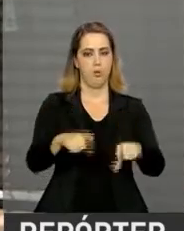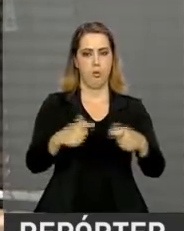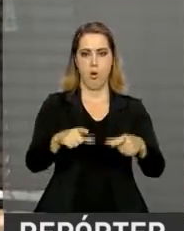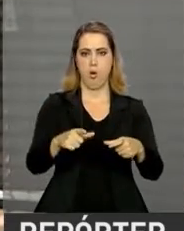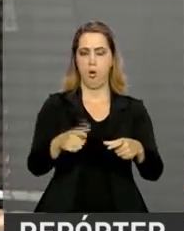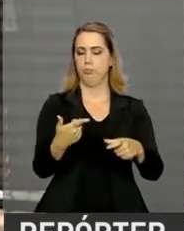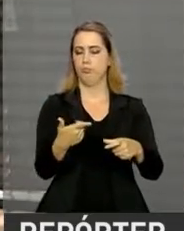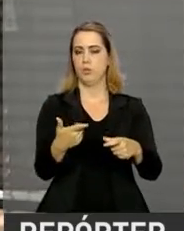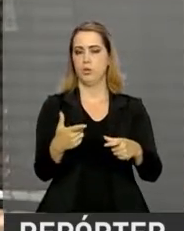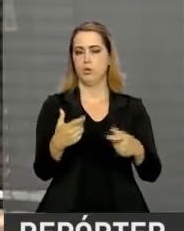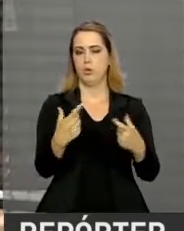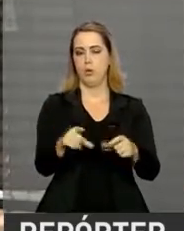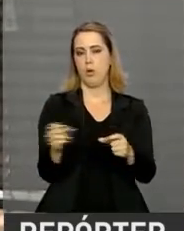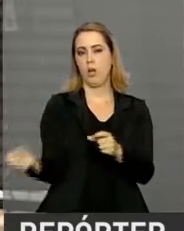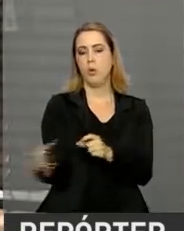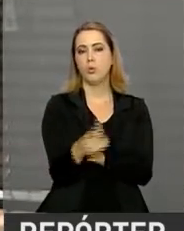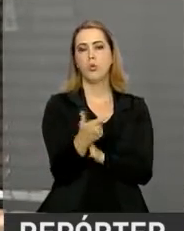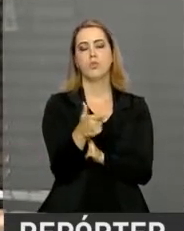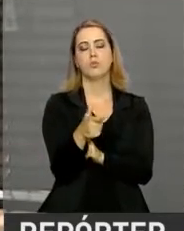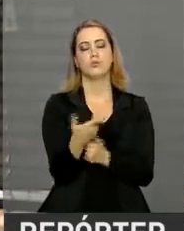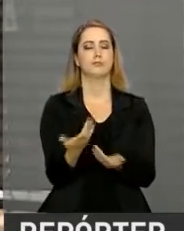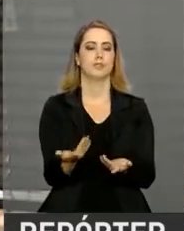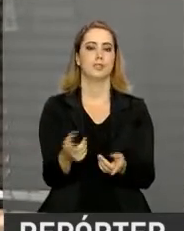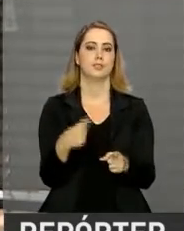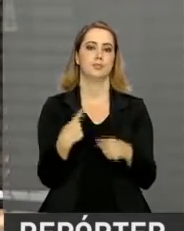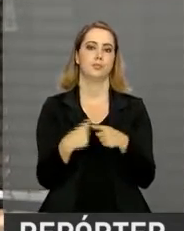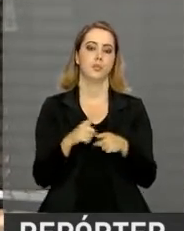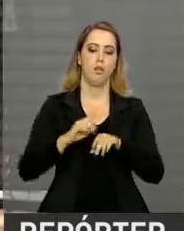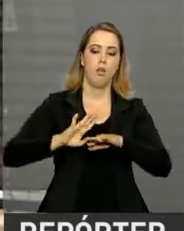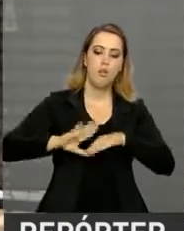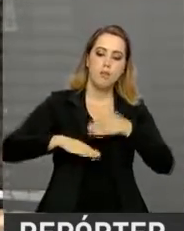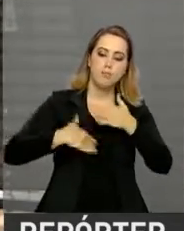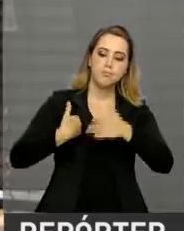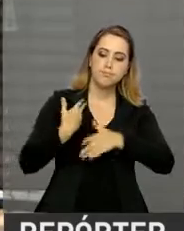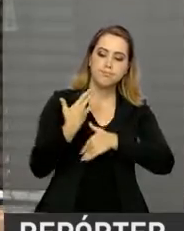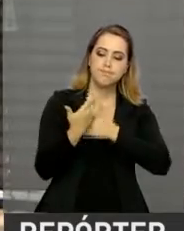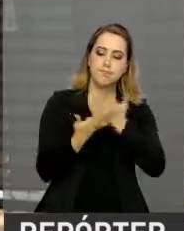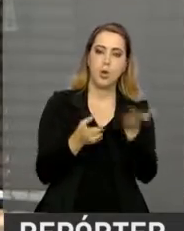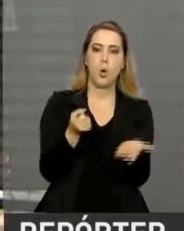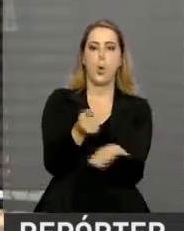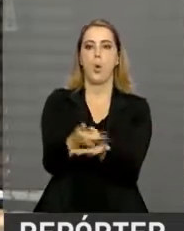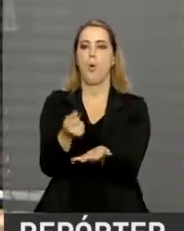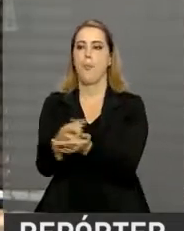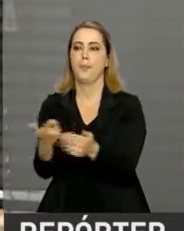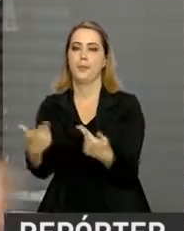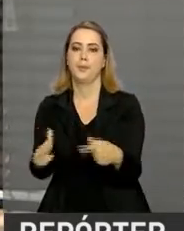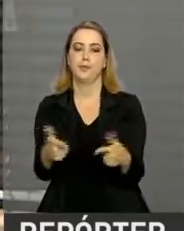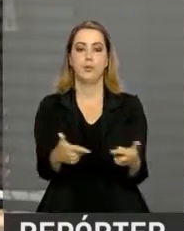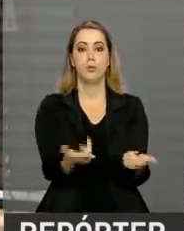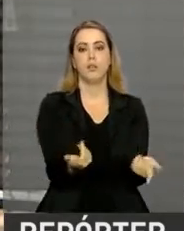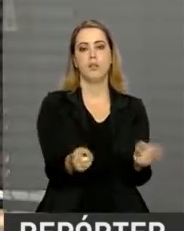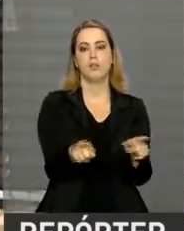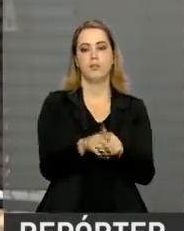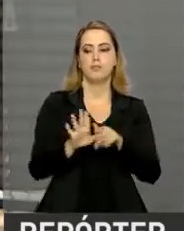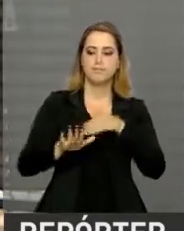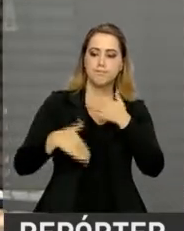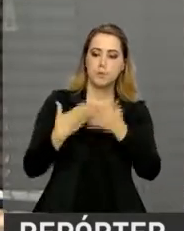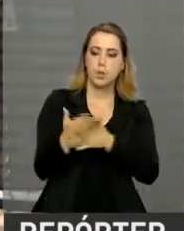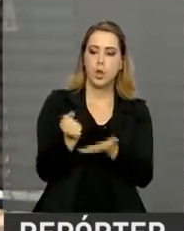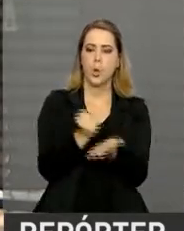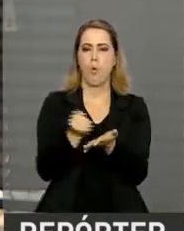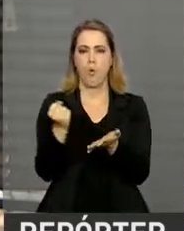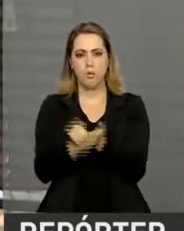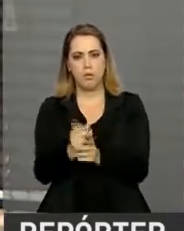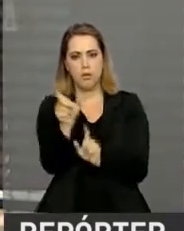contratar pessoas não vou comprar mercadoria por exemplo do meu fornecedor que também vai ter menos estímulo para contratar pessoal para